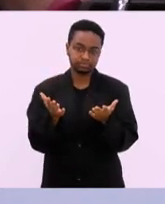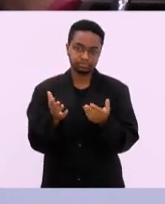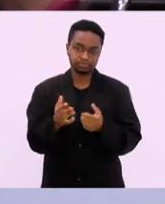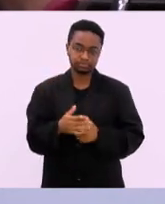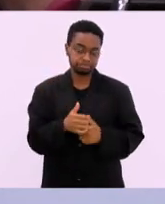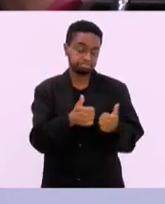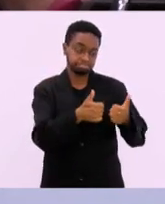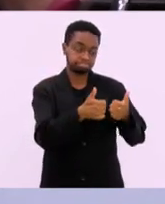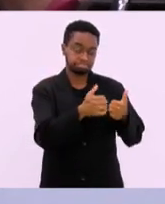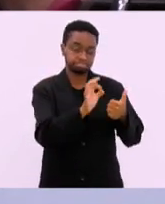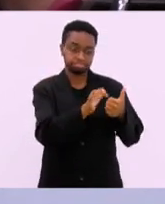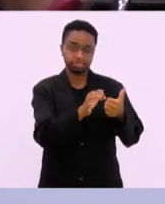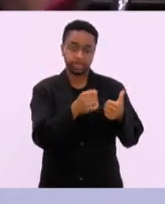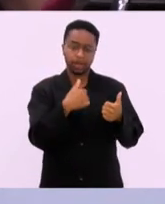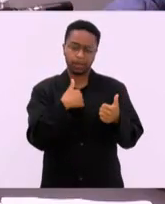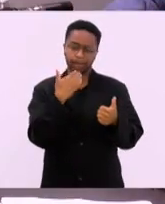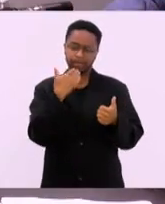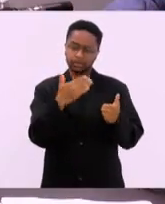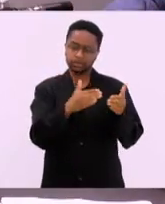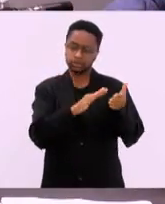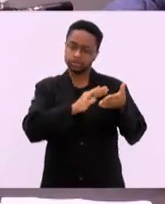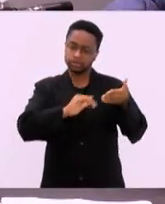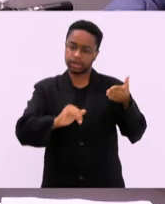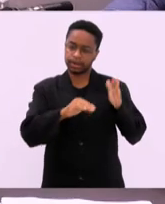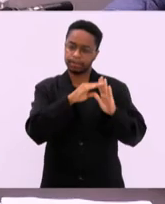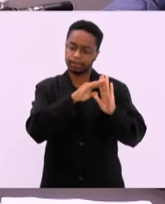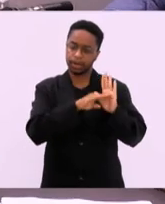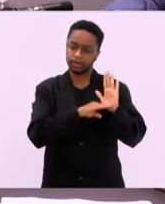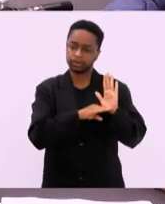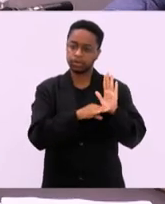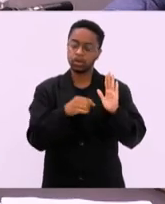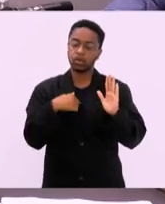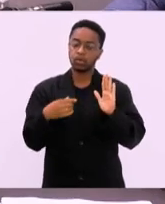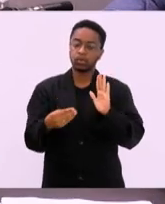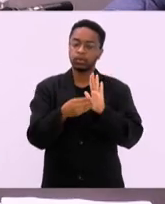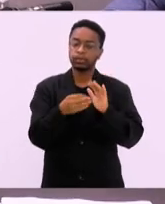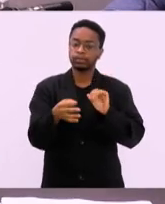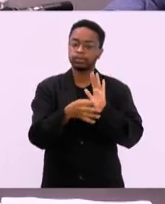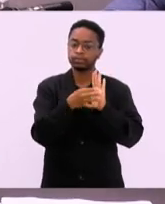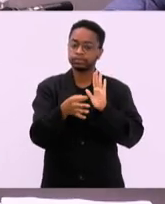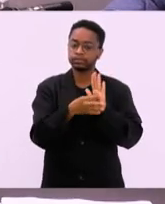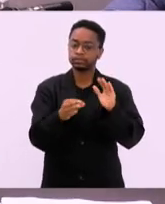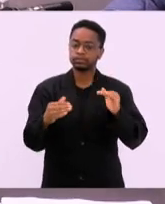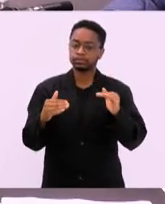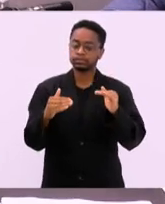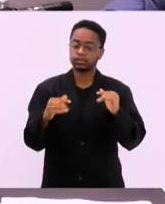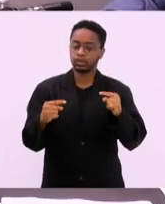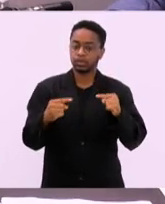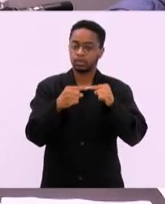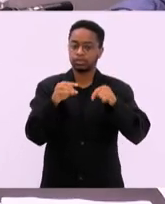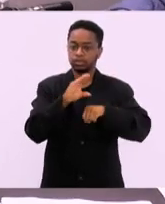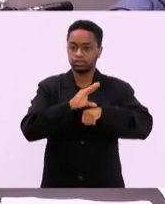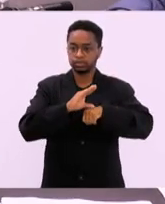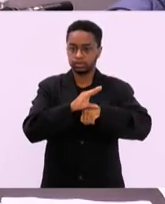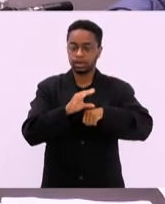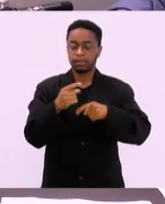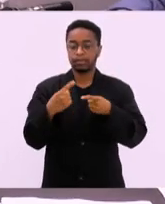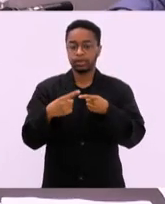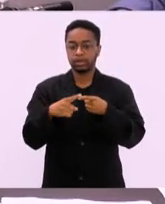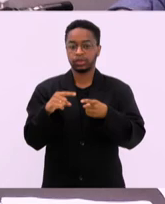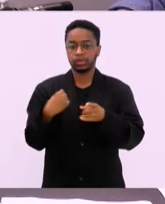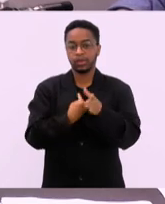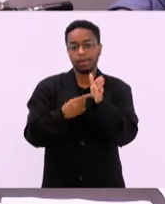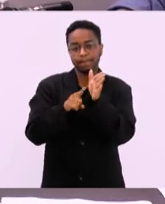Prudente. Por uma sessãozinha para a gente dar análise. Eu dei o parecer pela constitucionalidade, até porque assim, a abordagem, pelo que a gente pesquisou, não